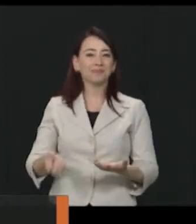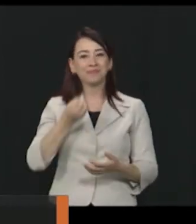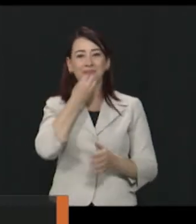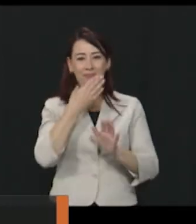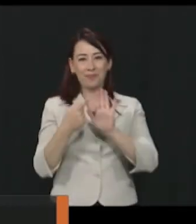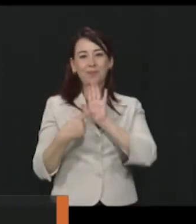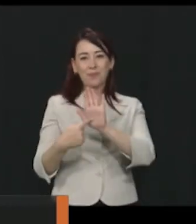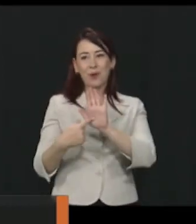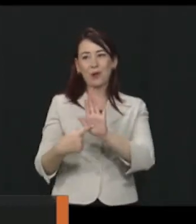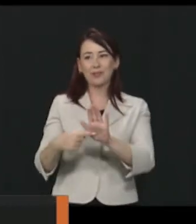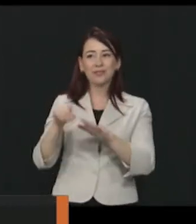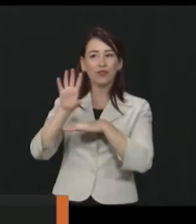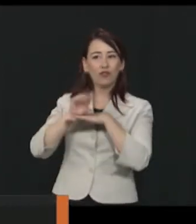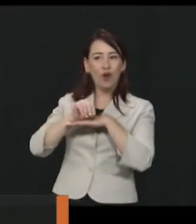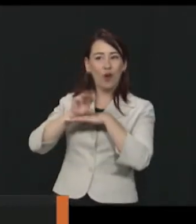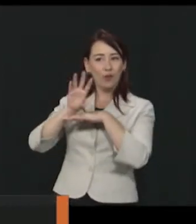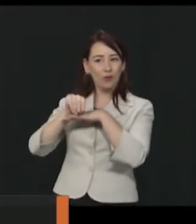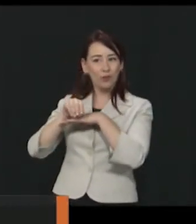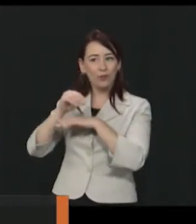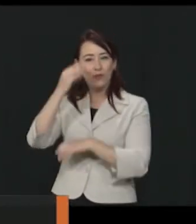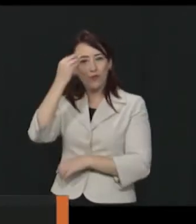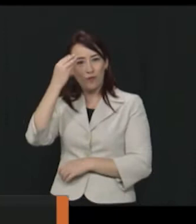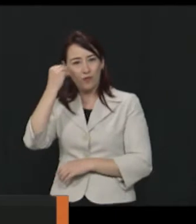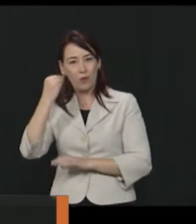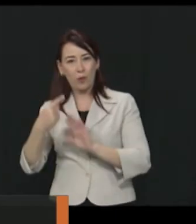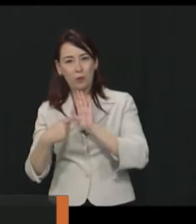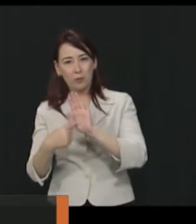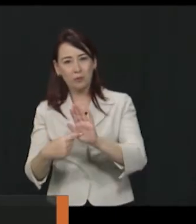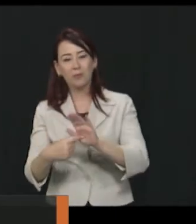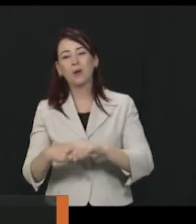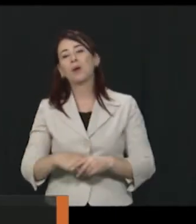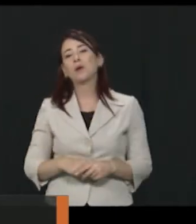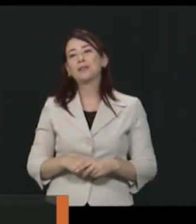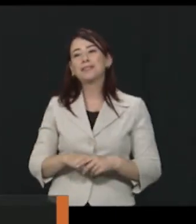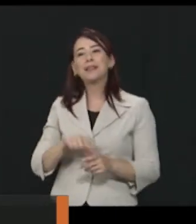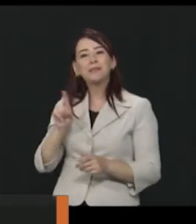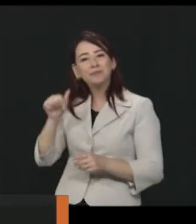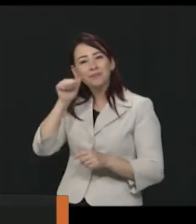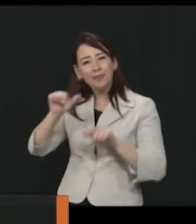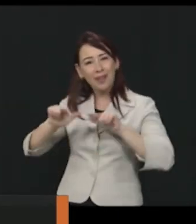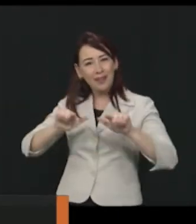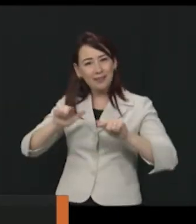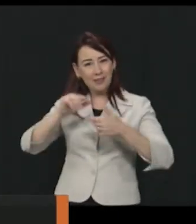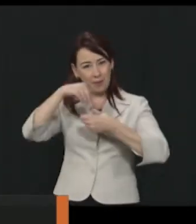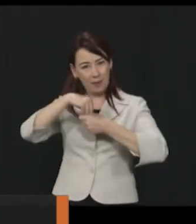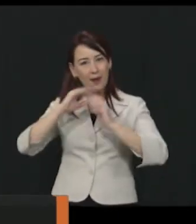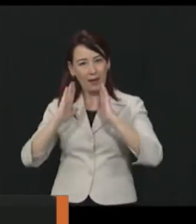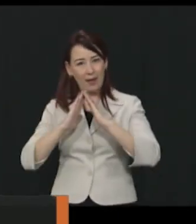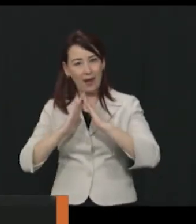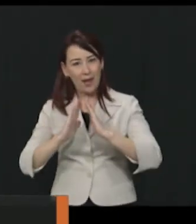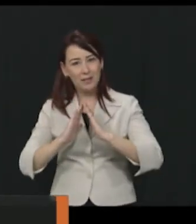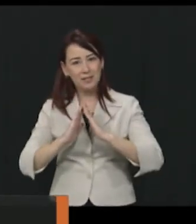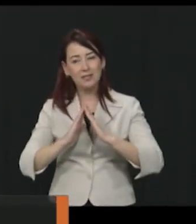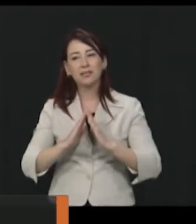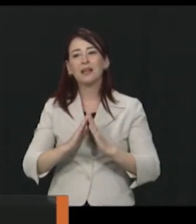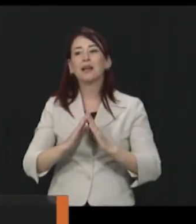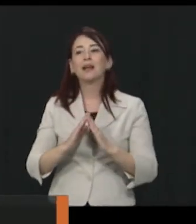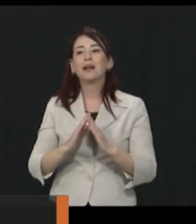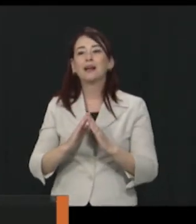fotos aí no ar da dona Anita. A senhora trabalha em casa mesmo, fazendo